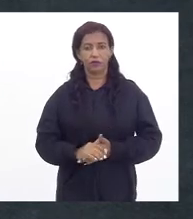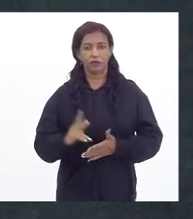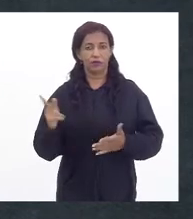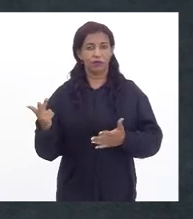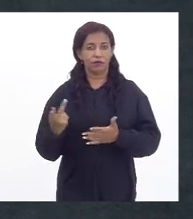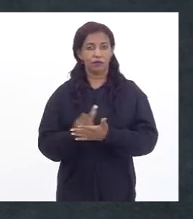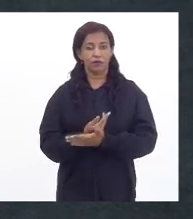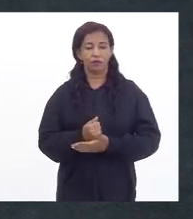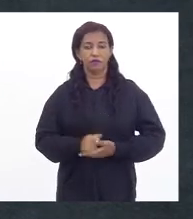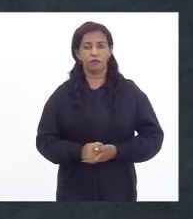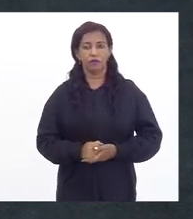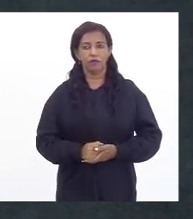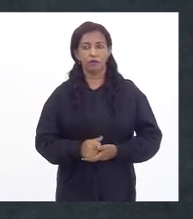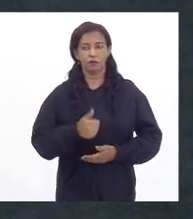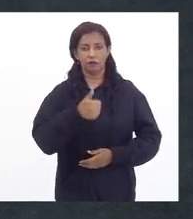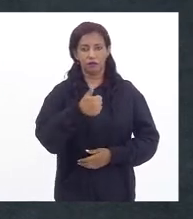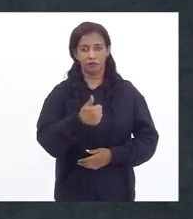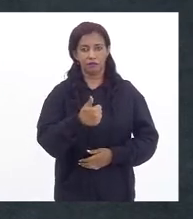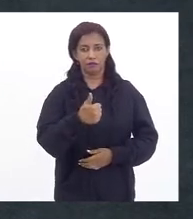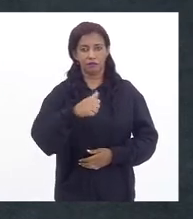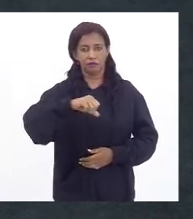o ocorrido na